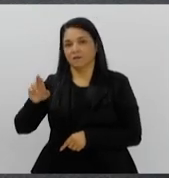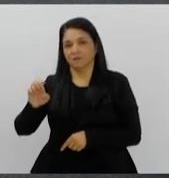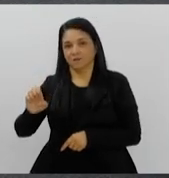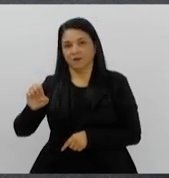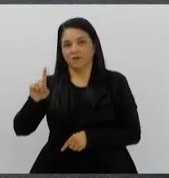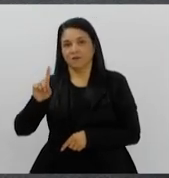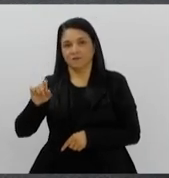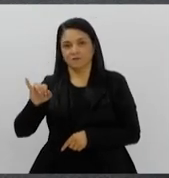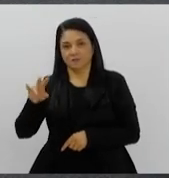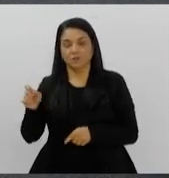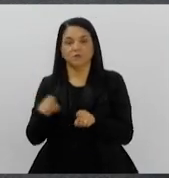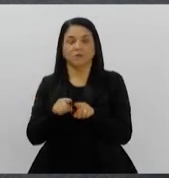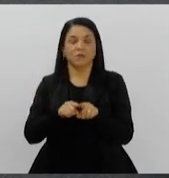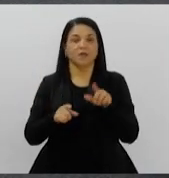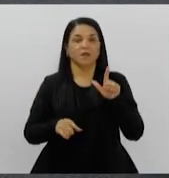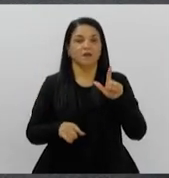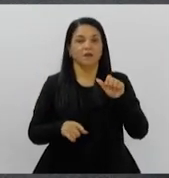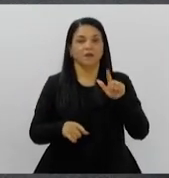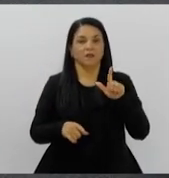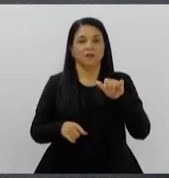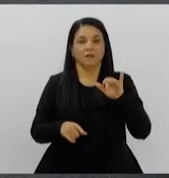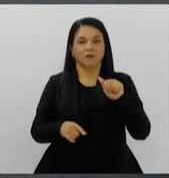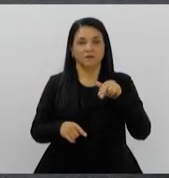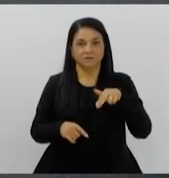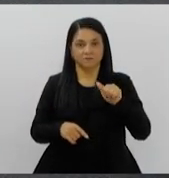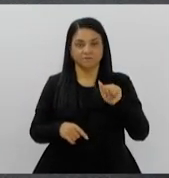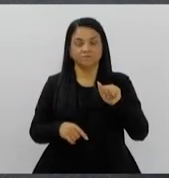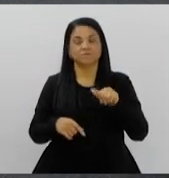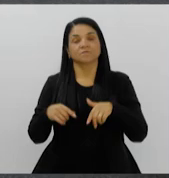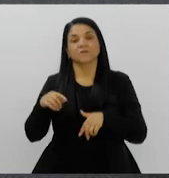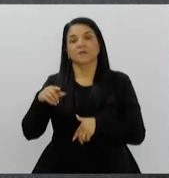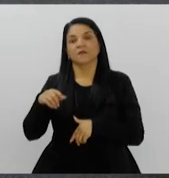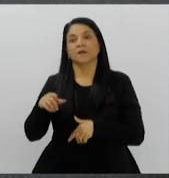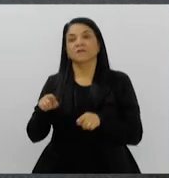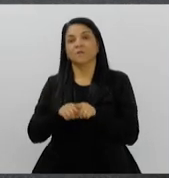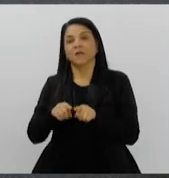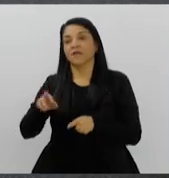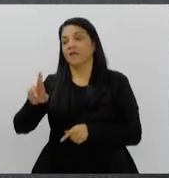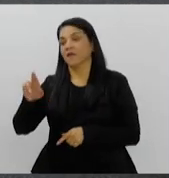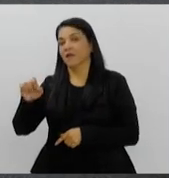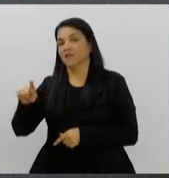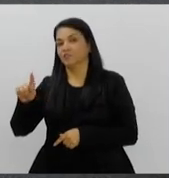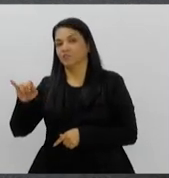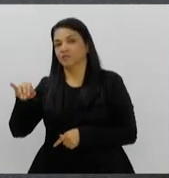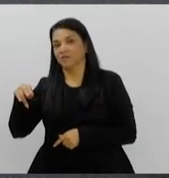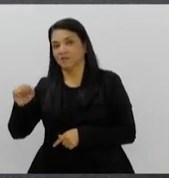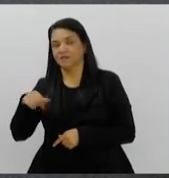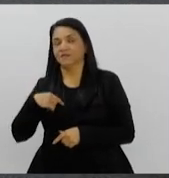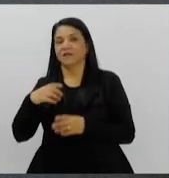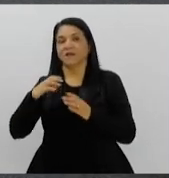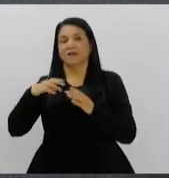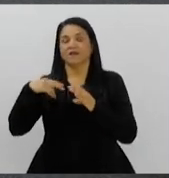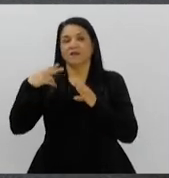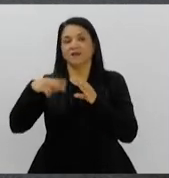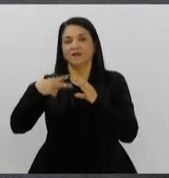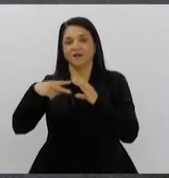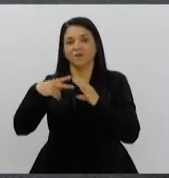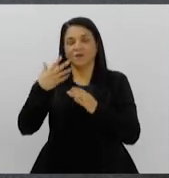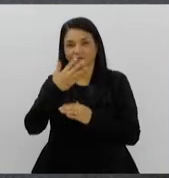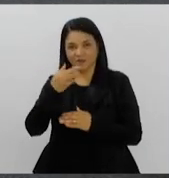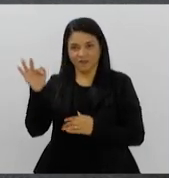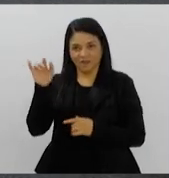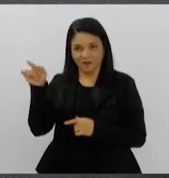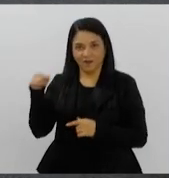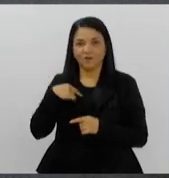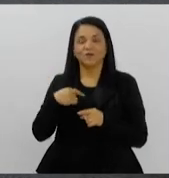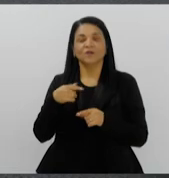de Lilian Berg como deputada e, obviamente, de Rejane, agora na Câmara Federal, nossa enfermeira Rejane, que começou a sua